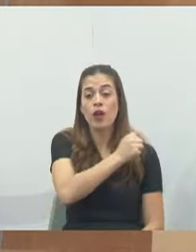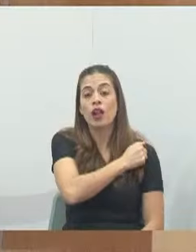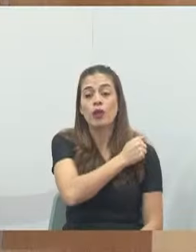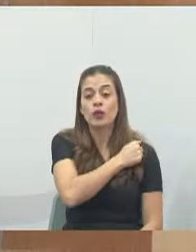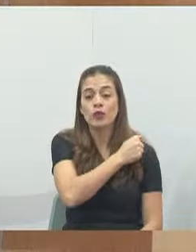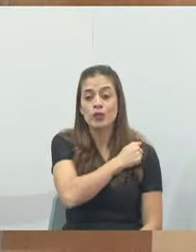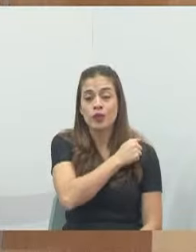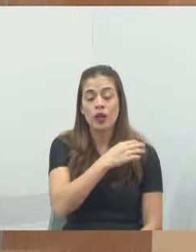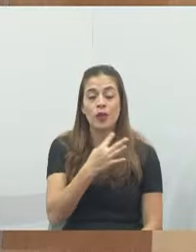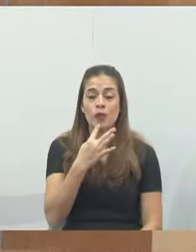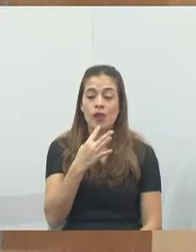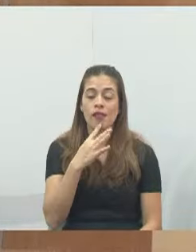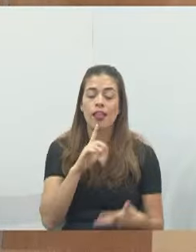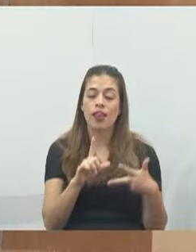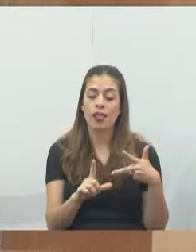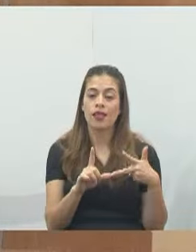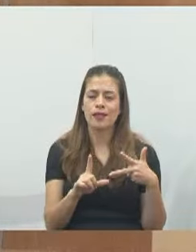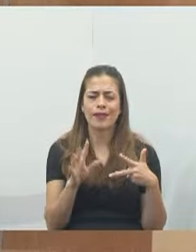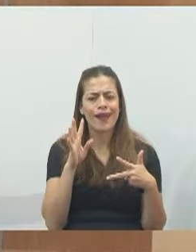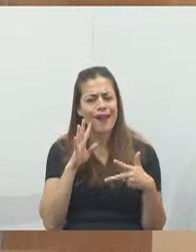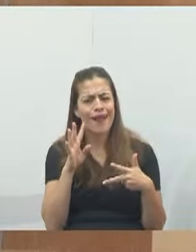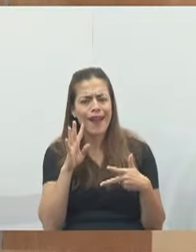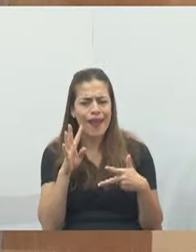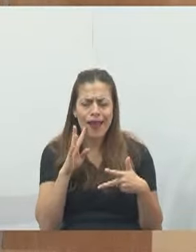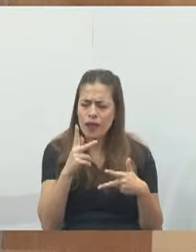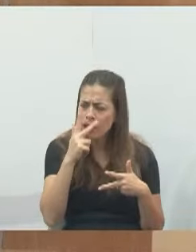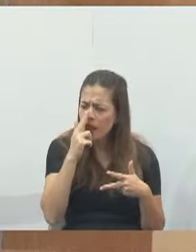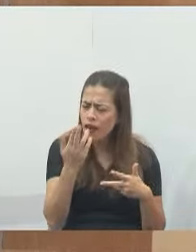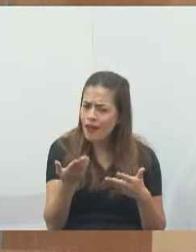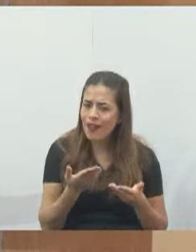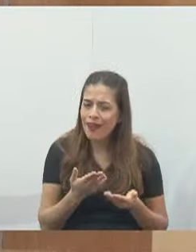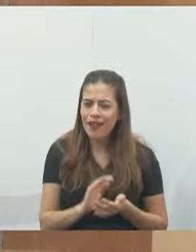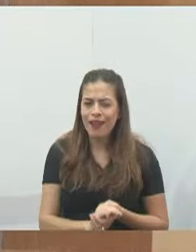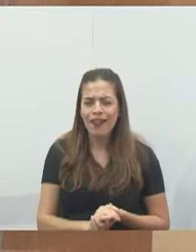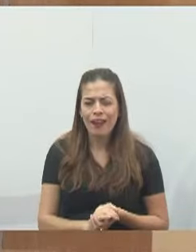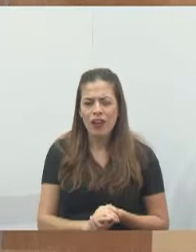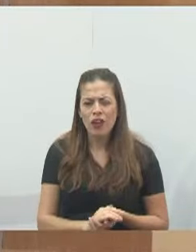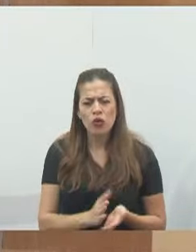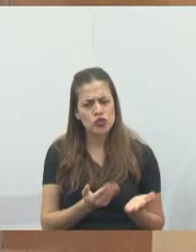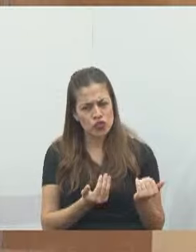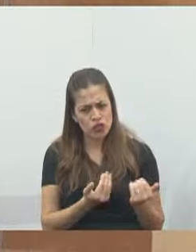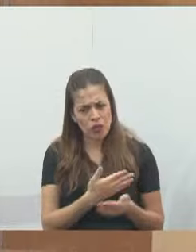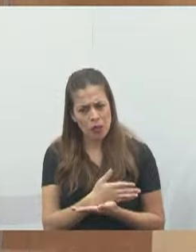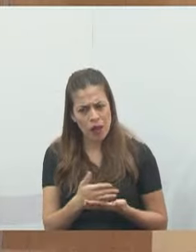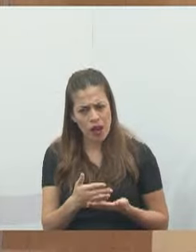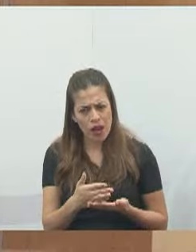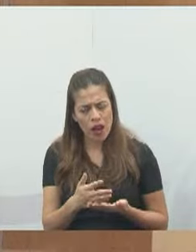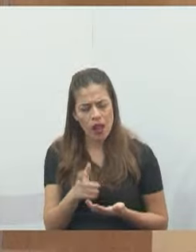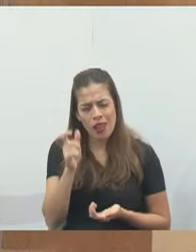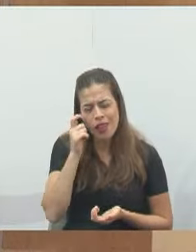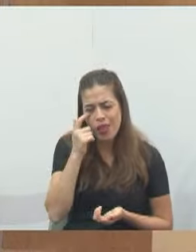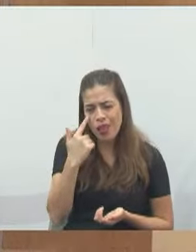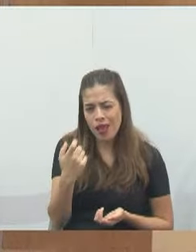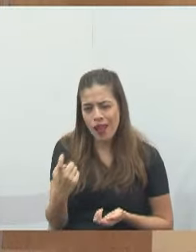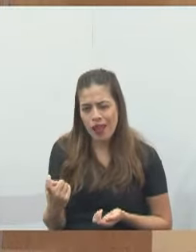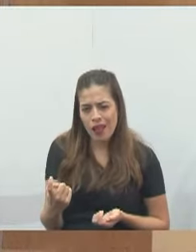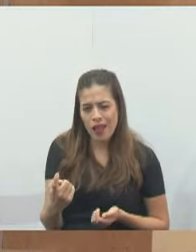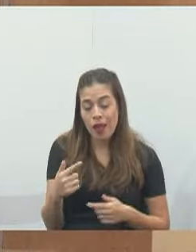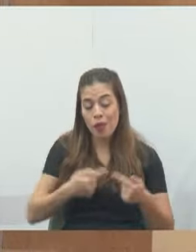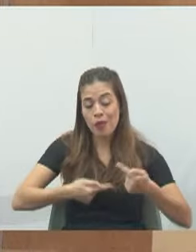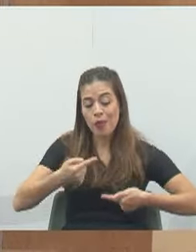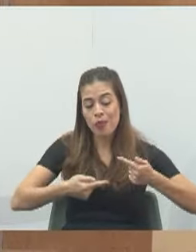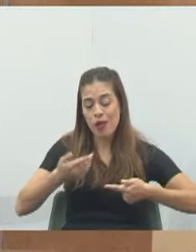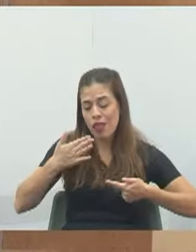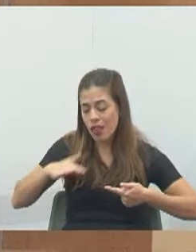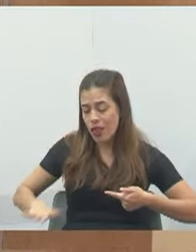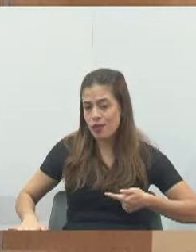para conhecer o Legislativo. Eu achava muito bacana isso, né? Os jovens começaram a se interessar por política desde